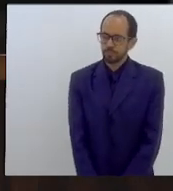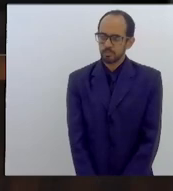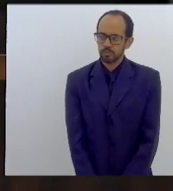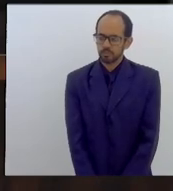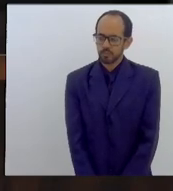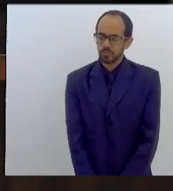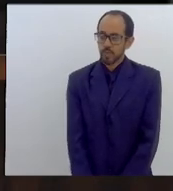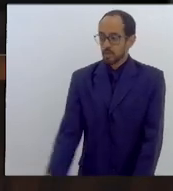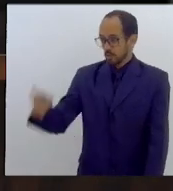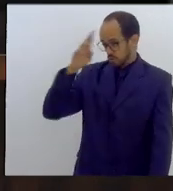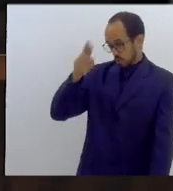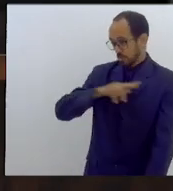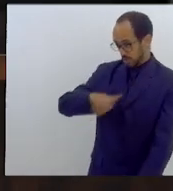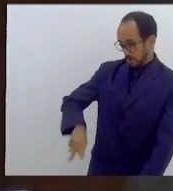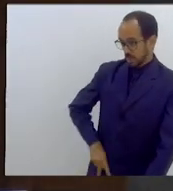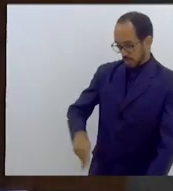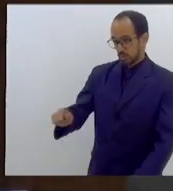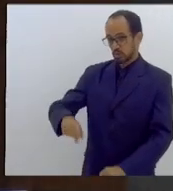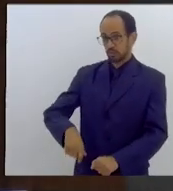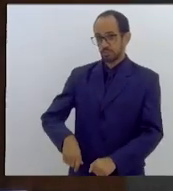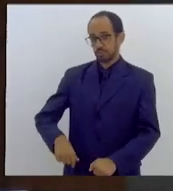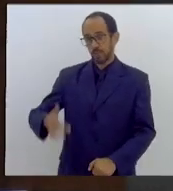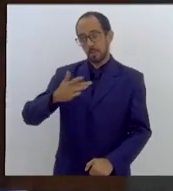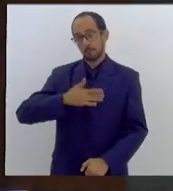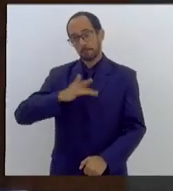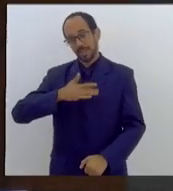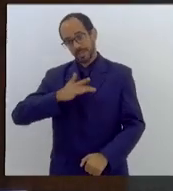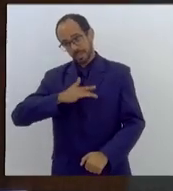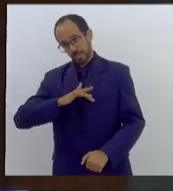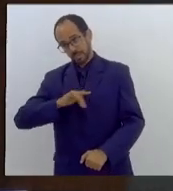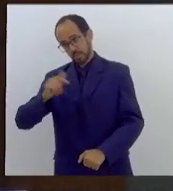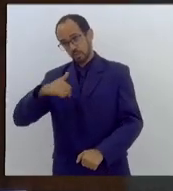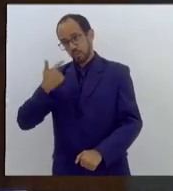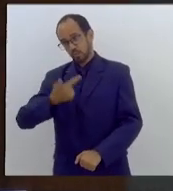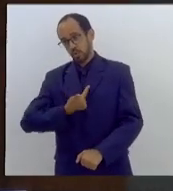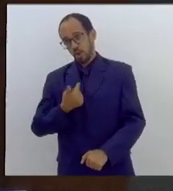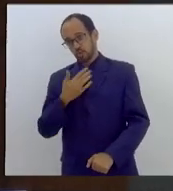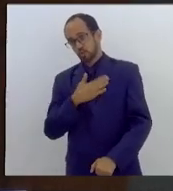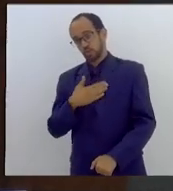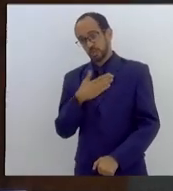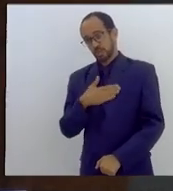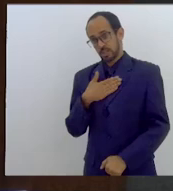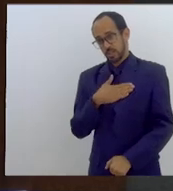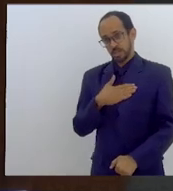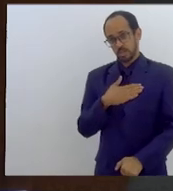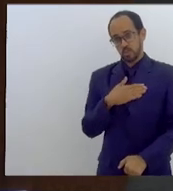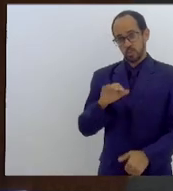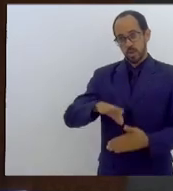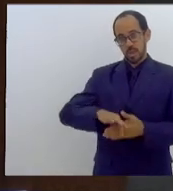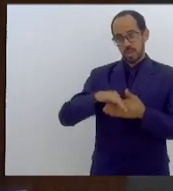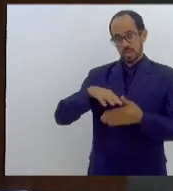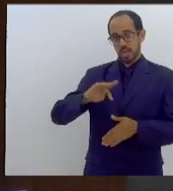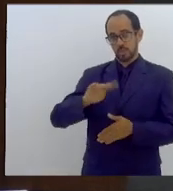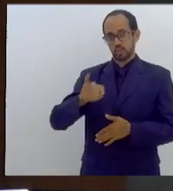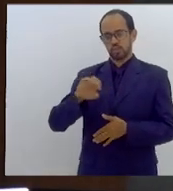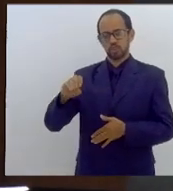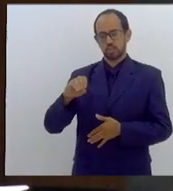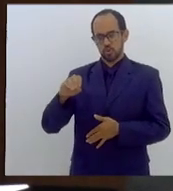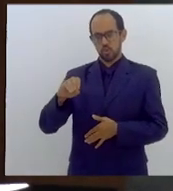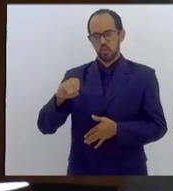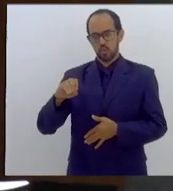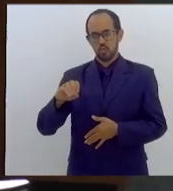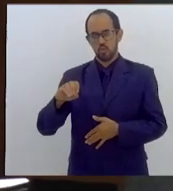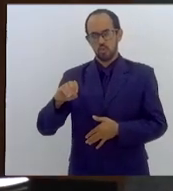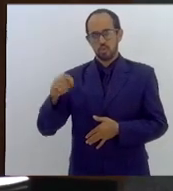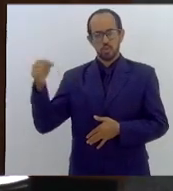Senhor presidente, é pena que o nosso querido líder do governo, deputado Chico Machado,